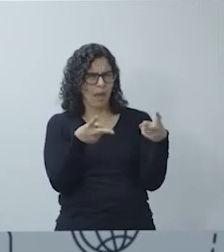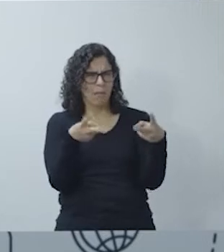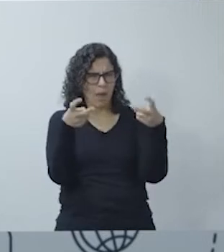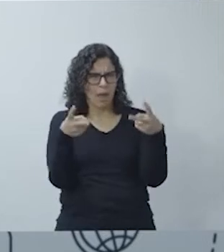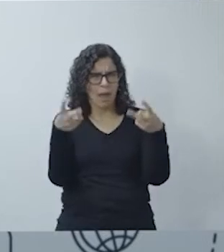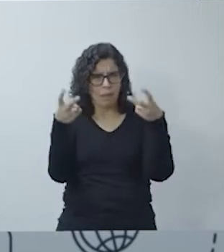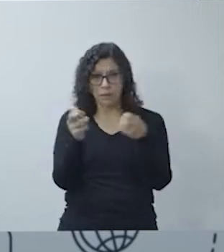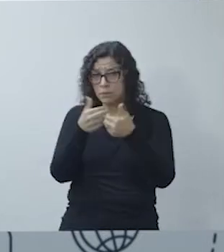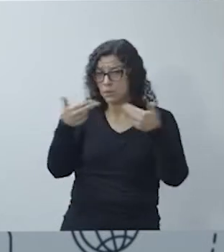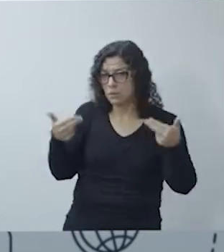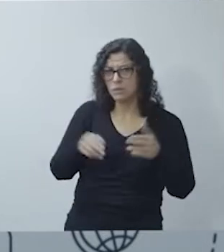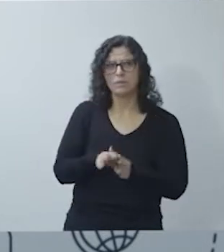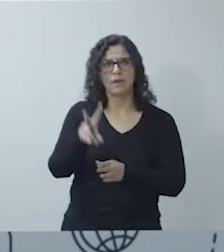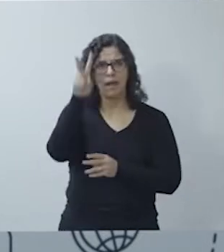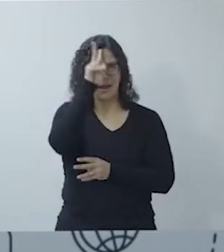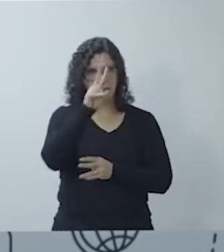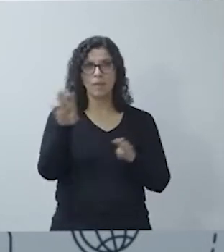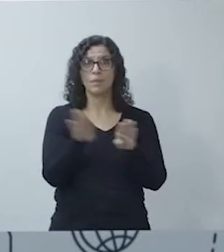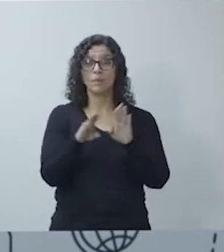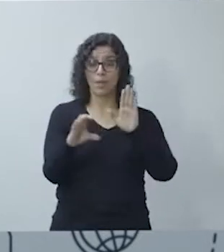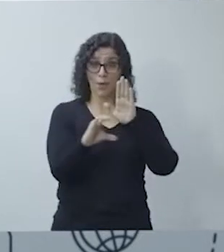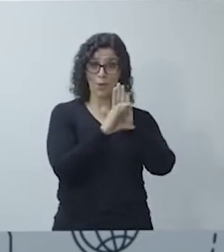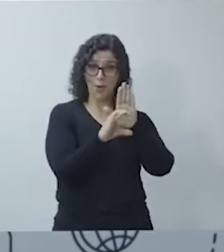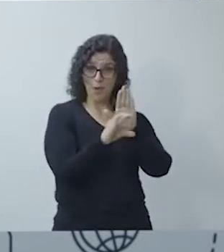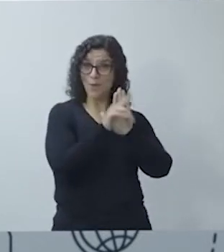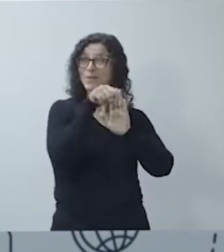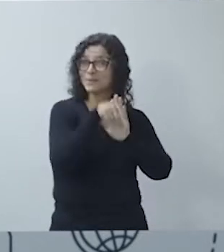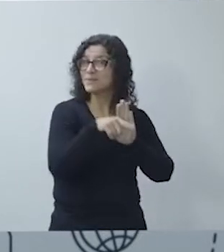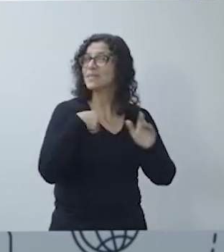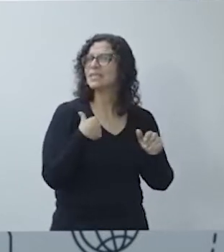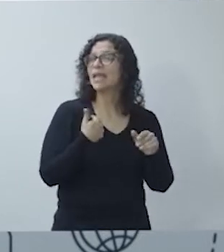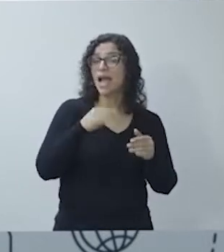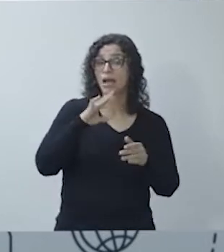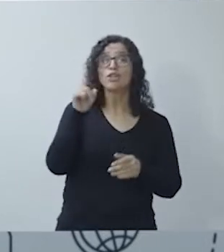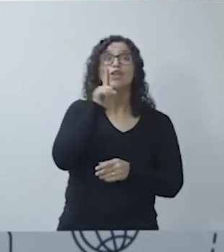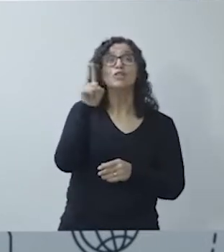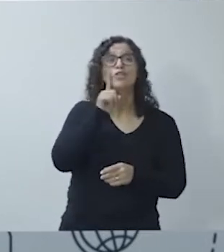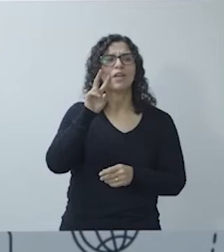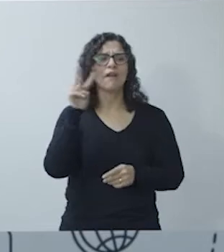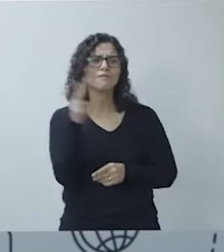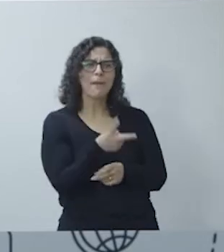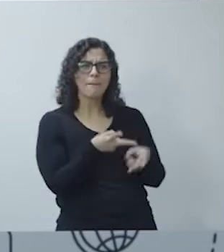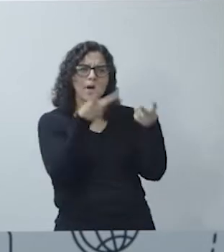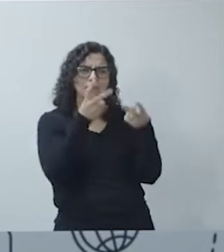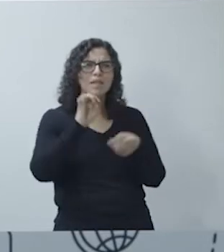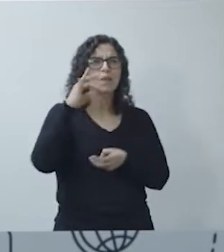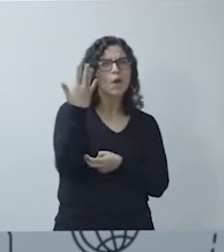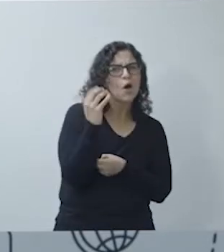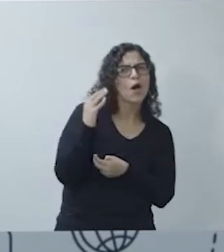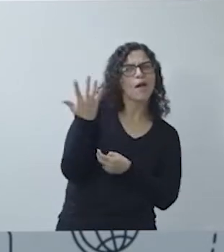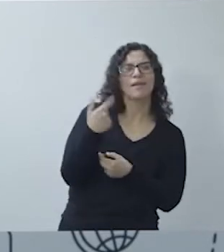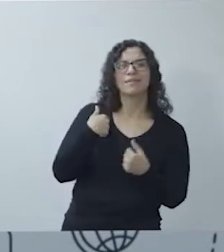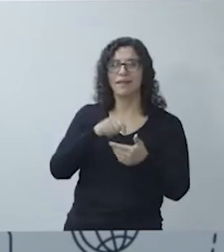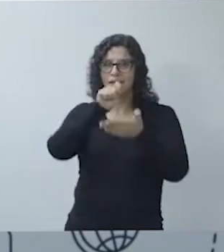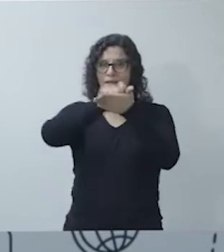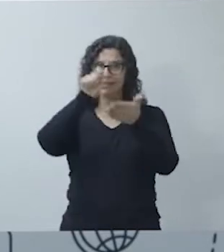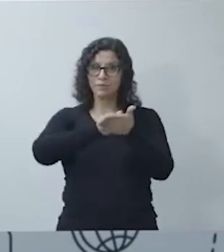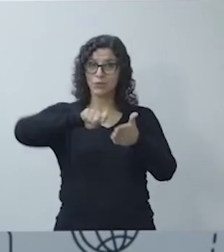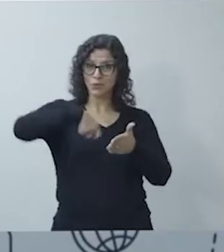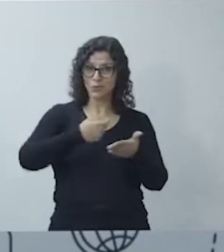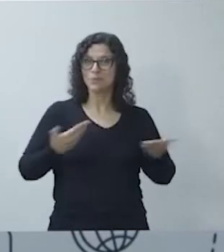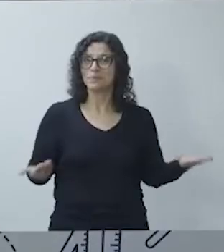observador das coisas. Lembram? As crônicas, aquelas coisas do cotidiano que se passavam e